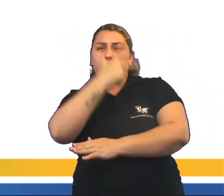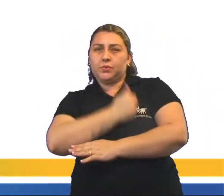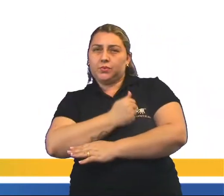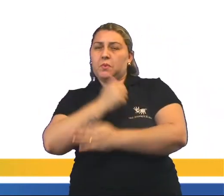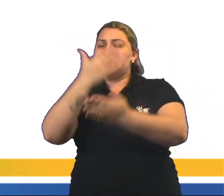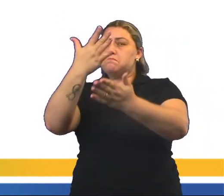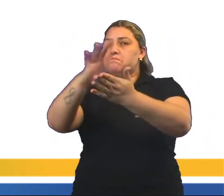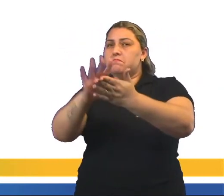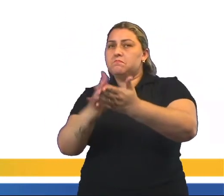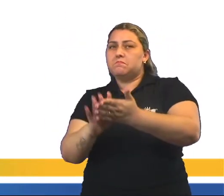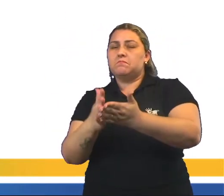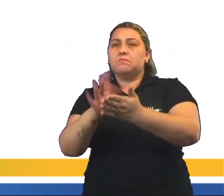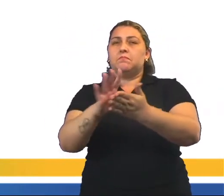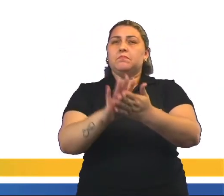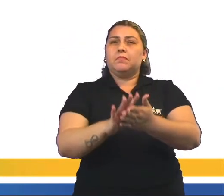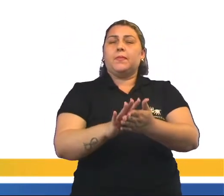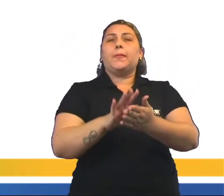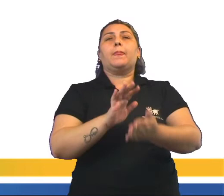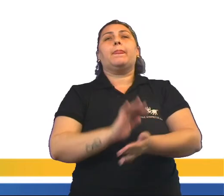bonitona, sambando.